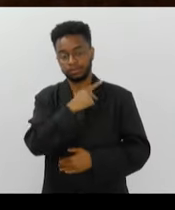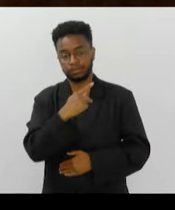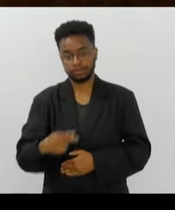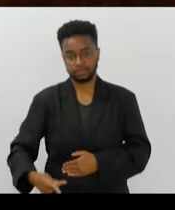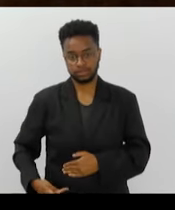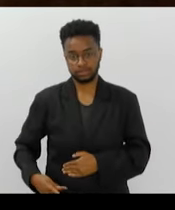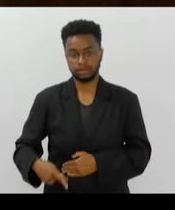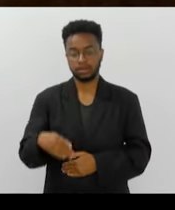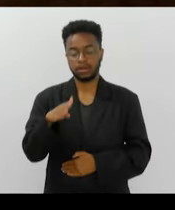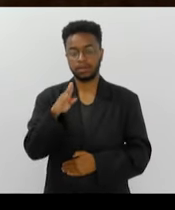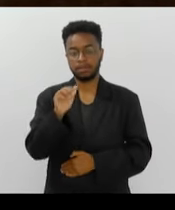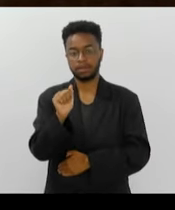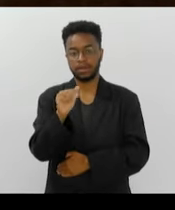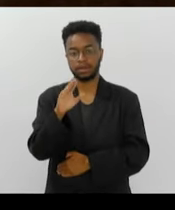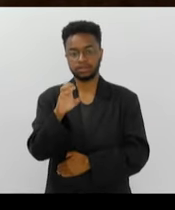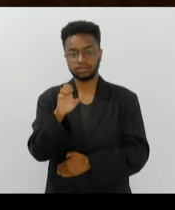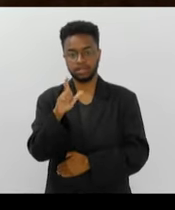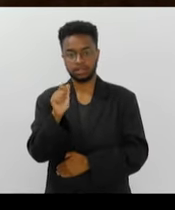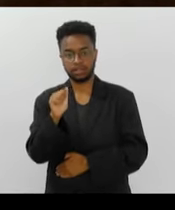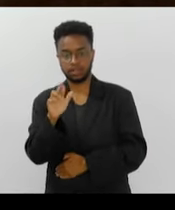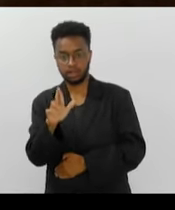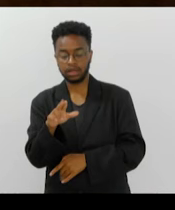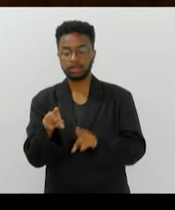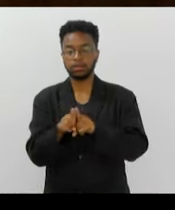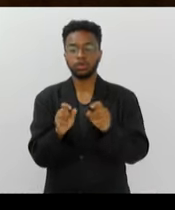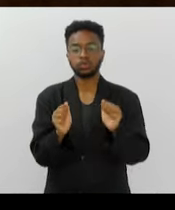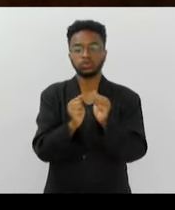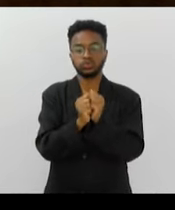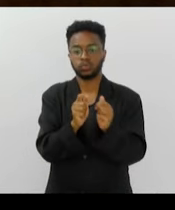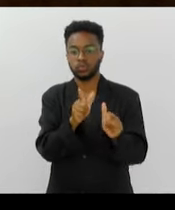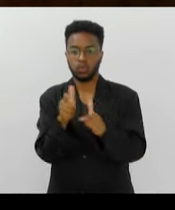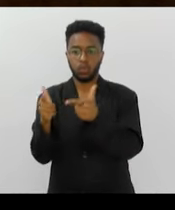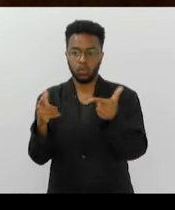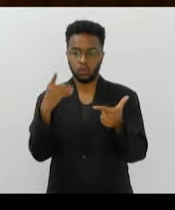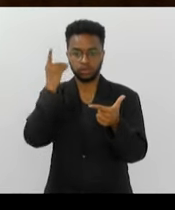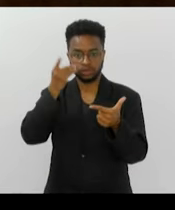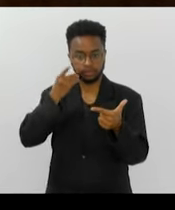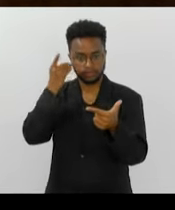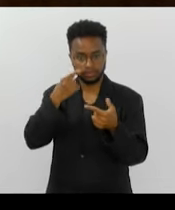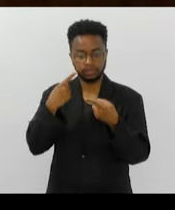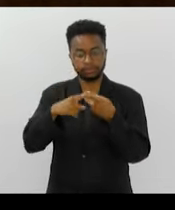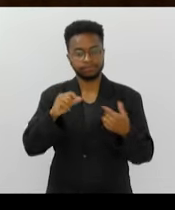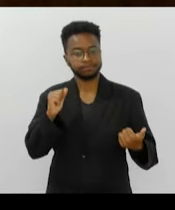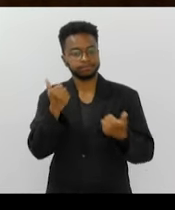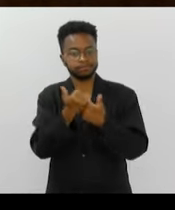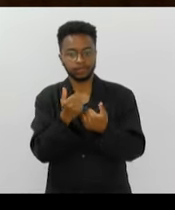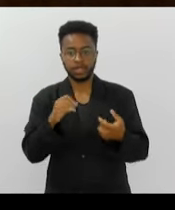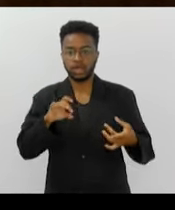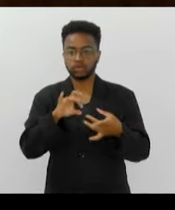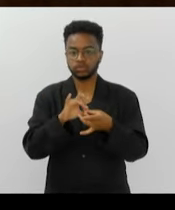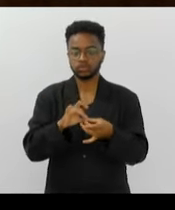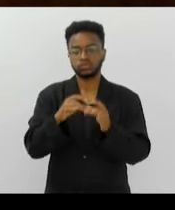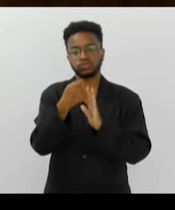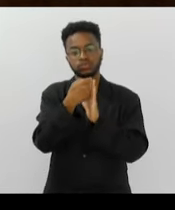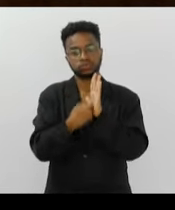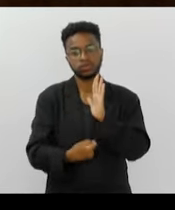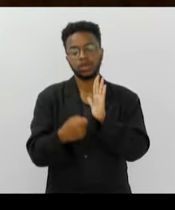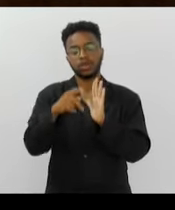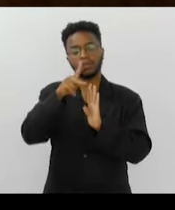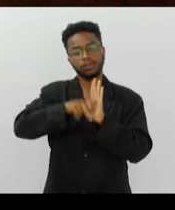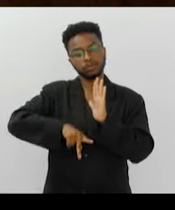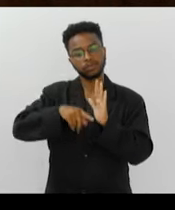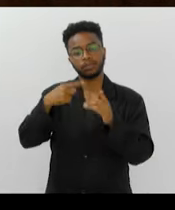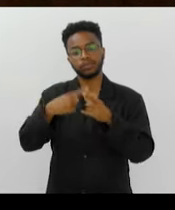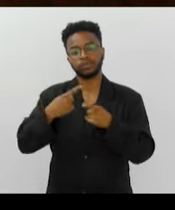Rodrigo Bacelar junto com todos os demais parlamentares que são coautores desse importante projeto que